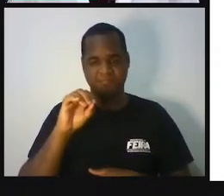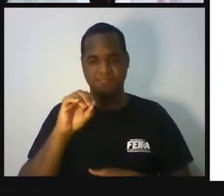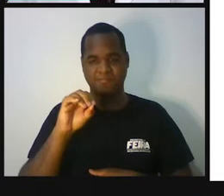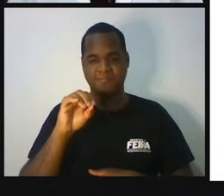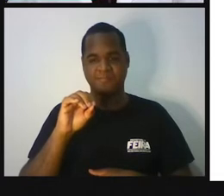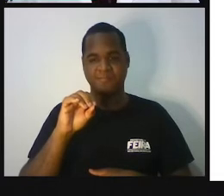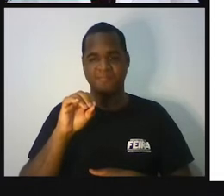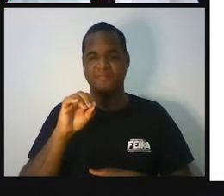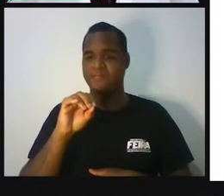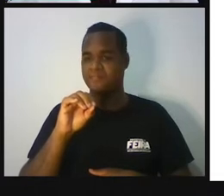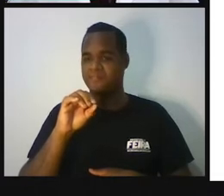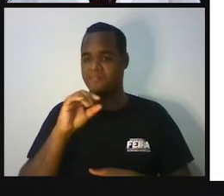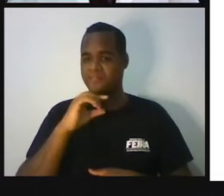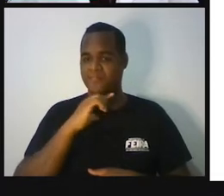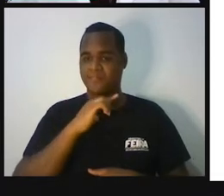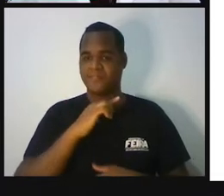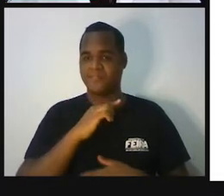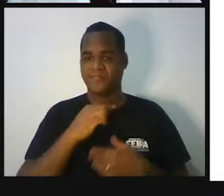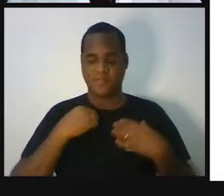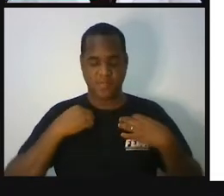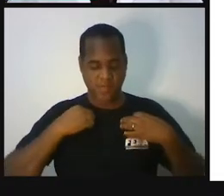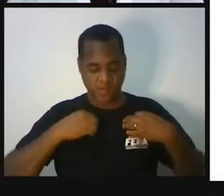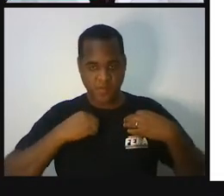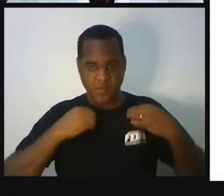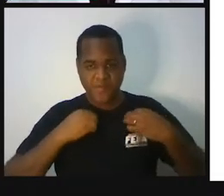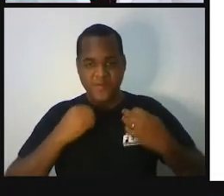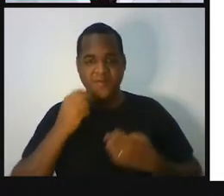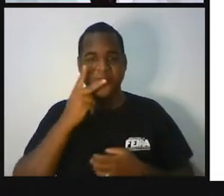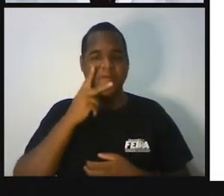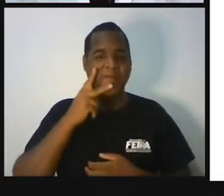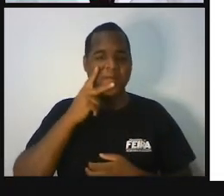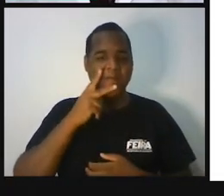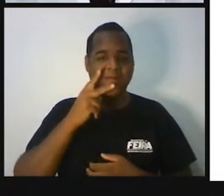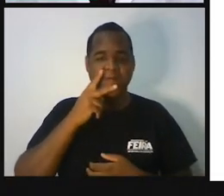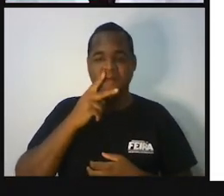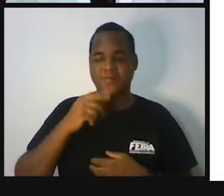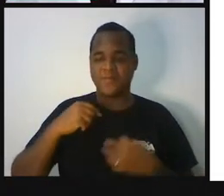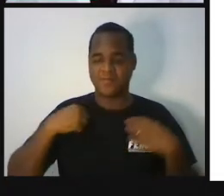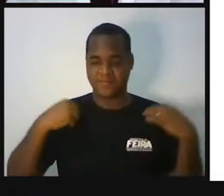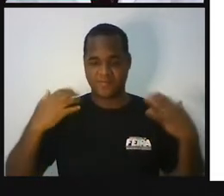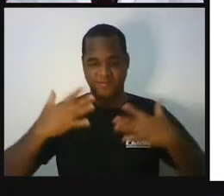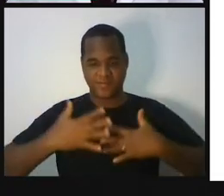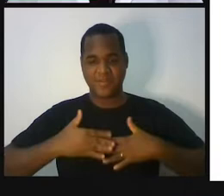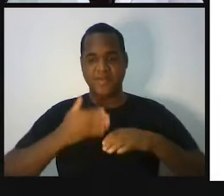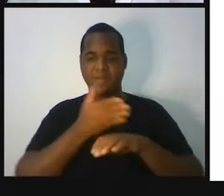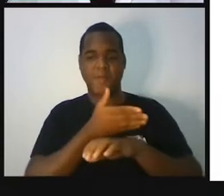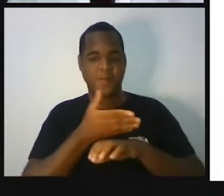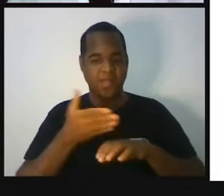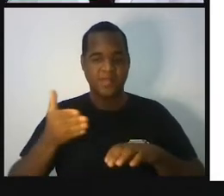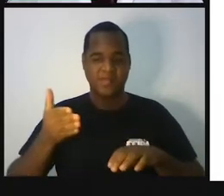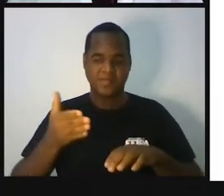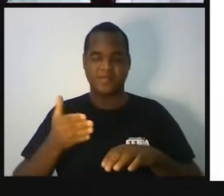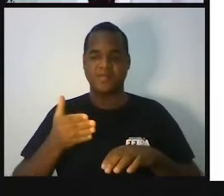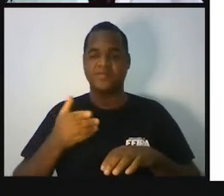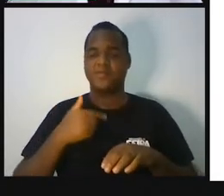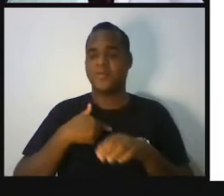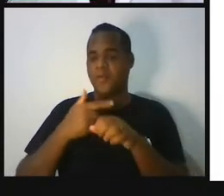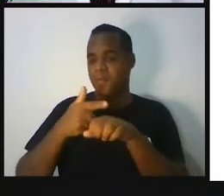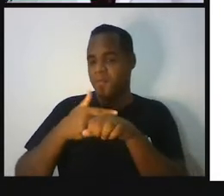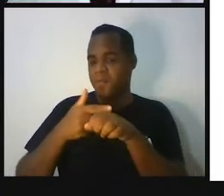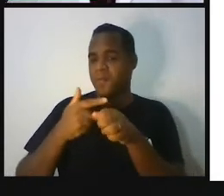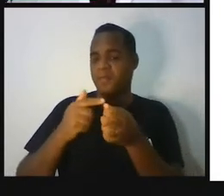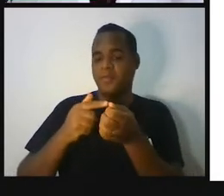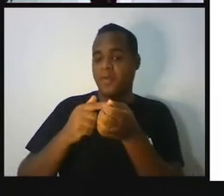certo eu estou vestindo aqui uma camisa vermelha azul ou cima o jaleco branco né a minha pele é branca